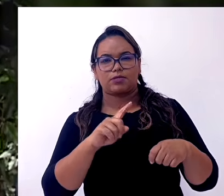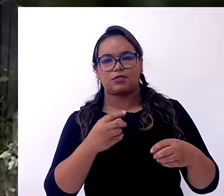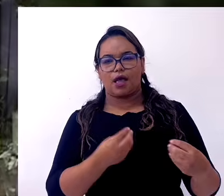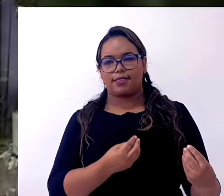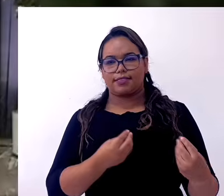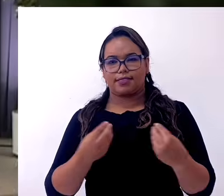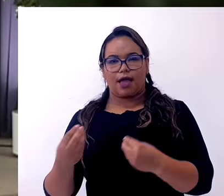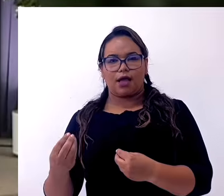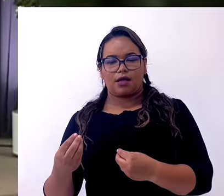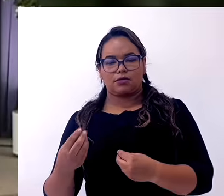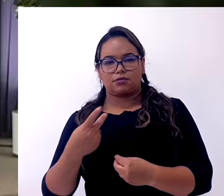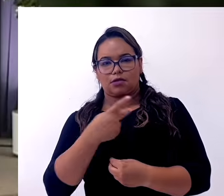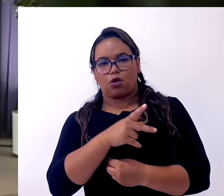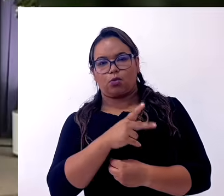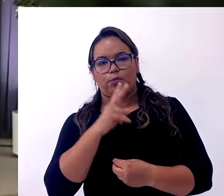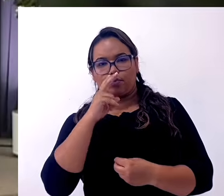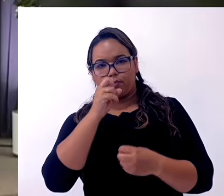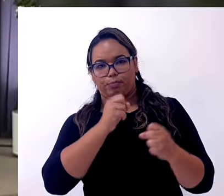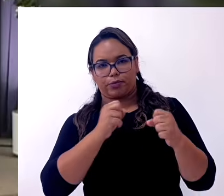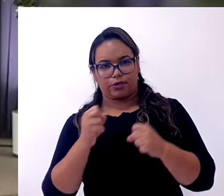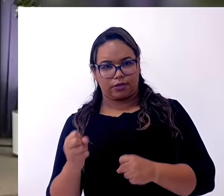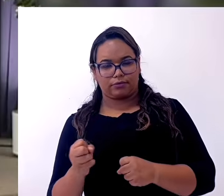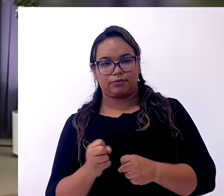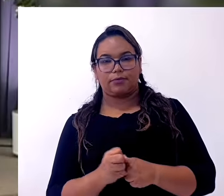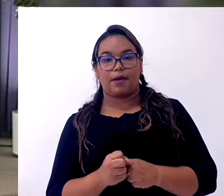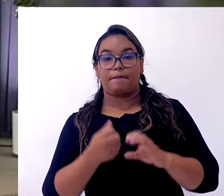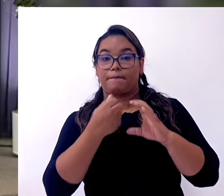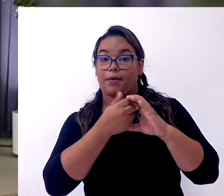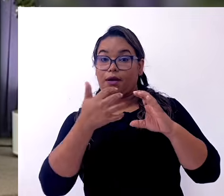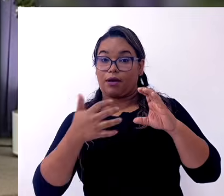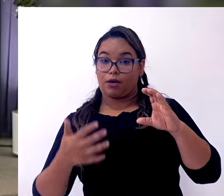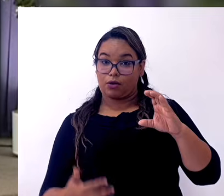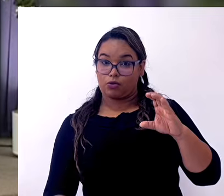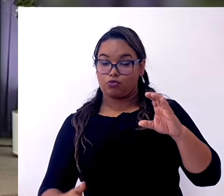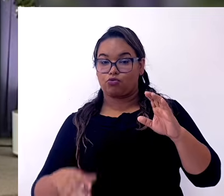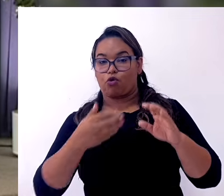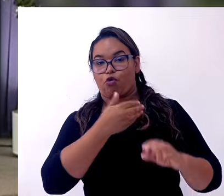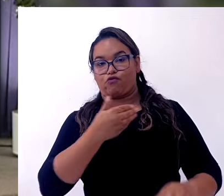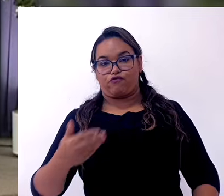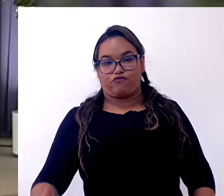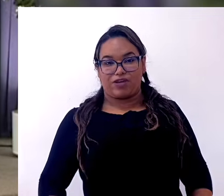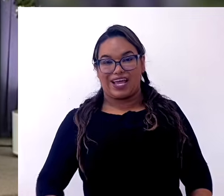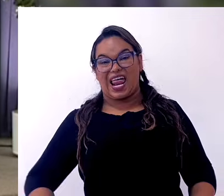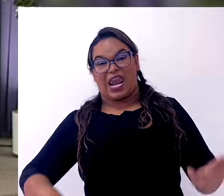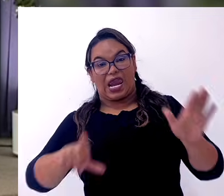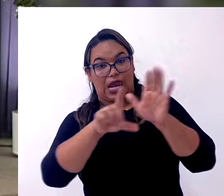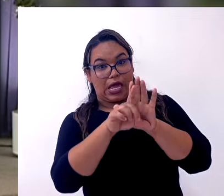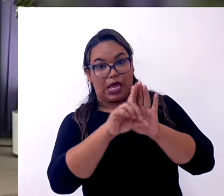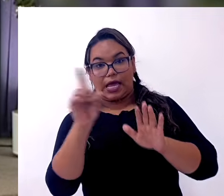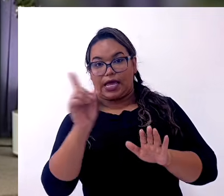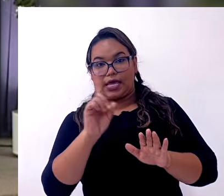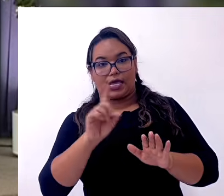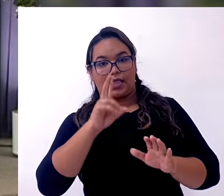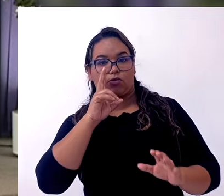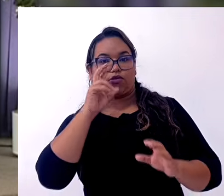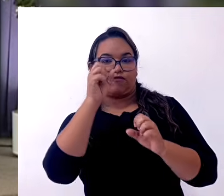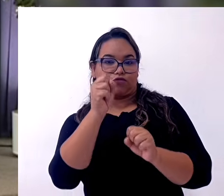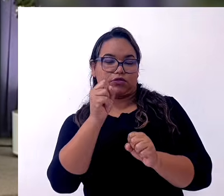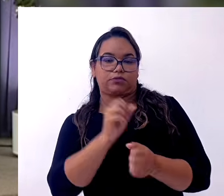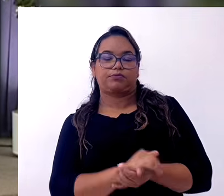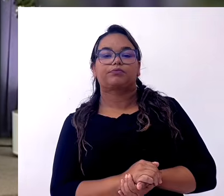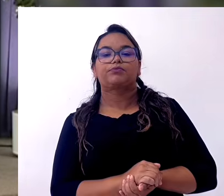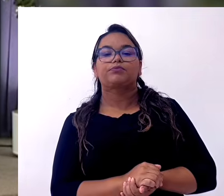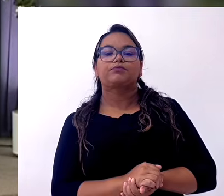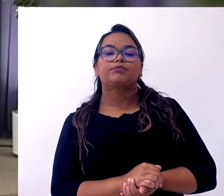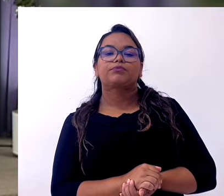uma van do lado de fora com explosivos. Bem, eu não estava lá. Eu não estava lá, então eu não vou me colocar como juiz do que de